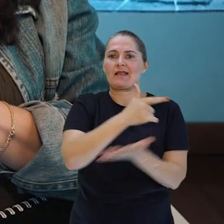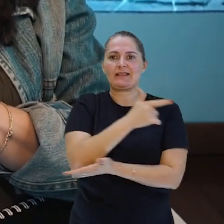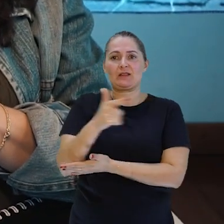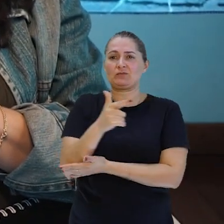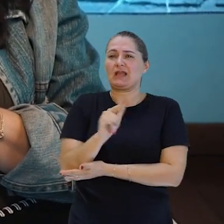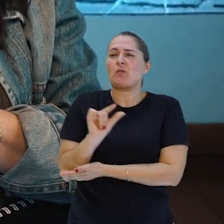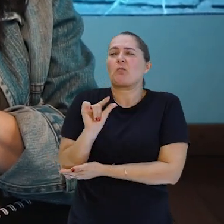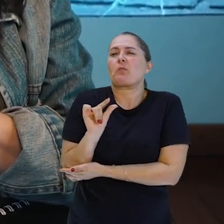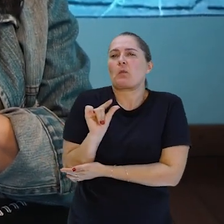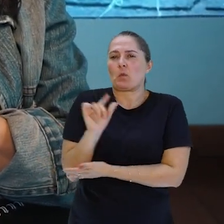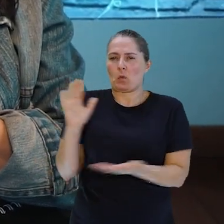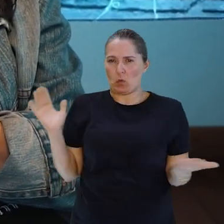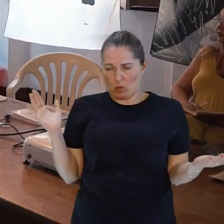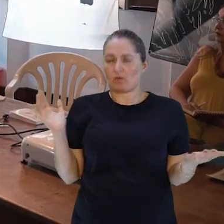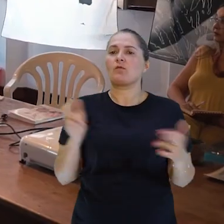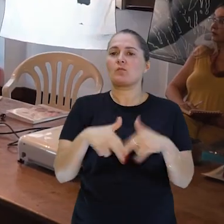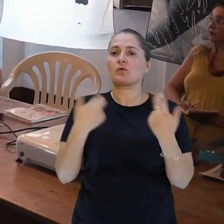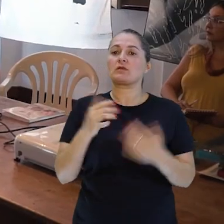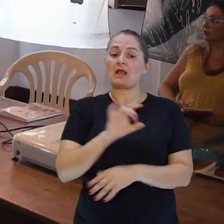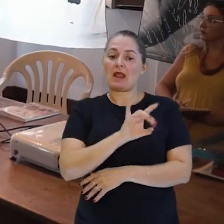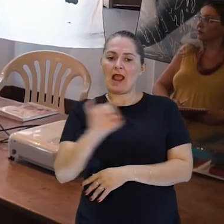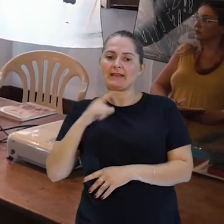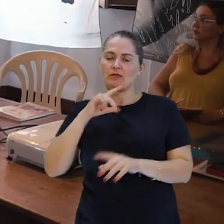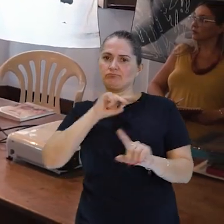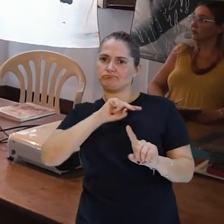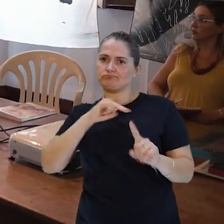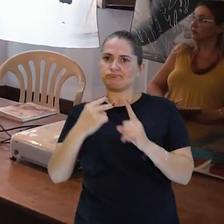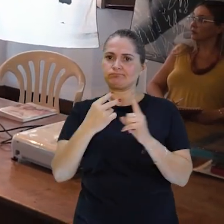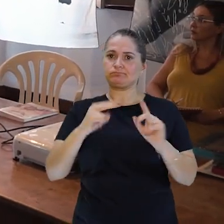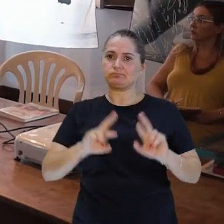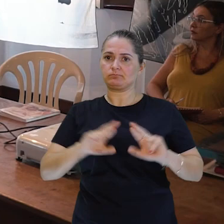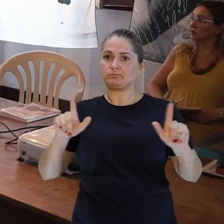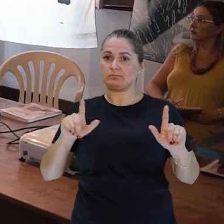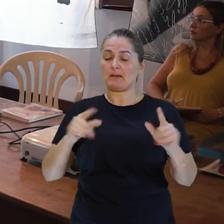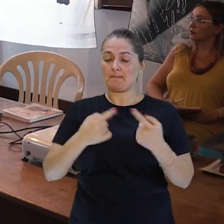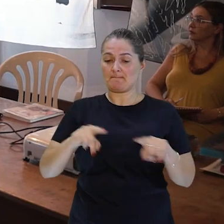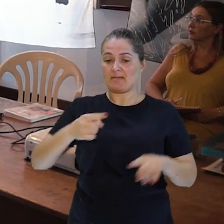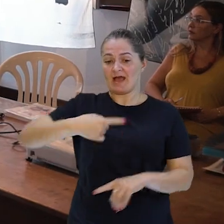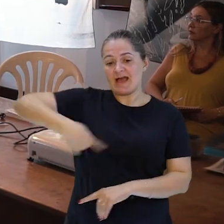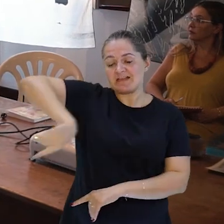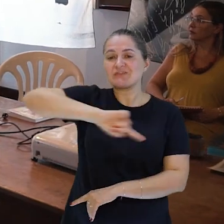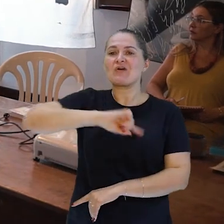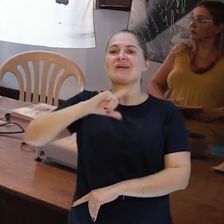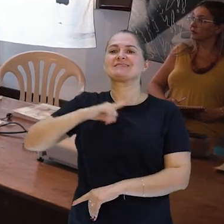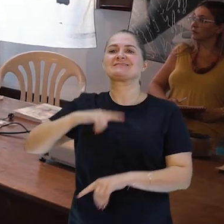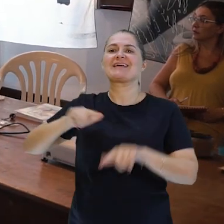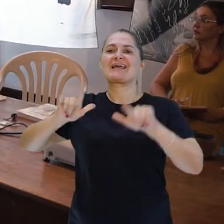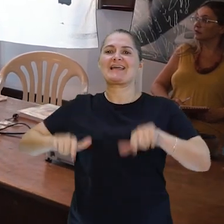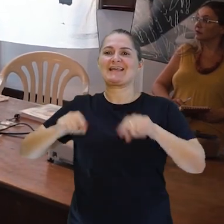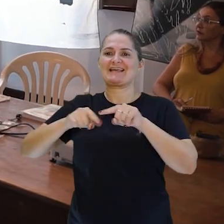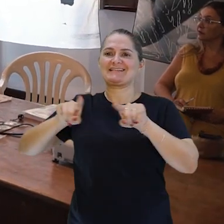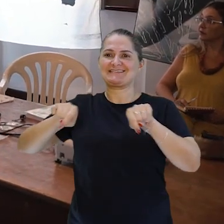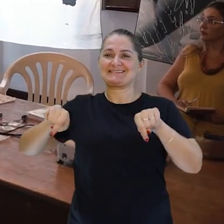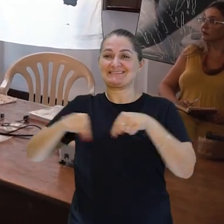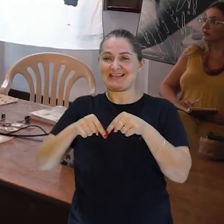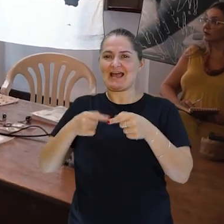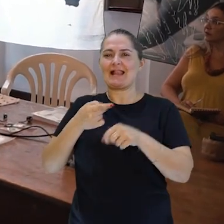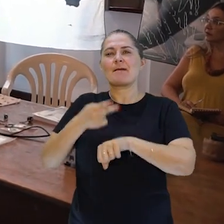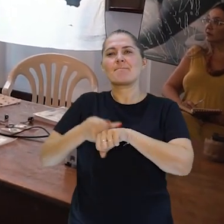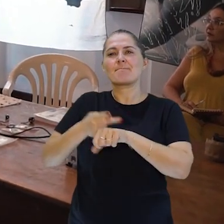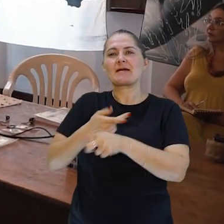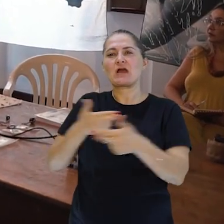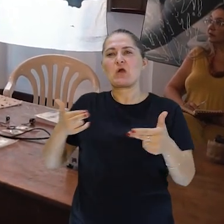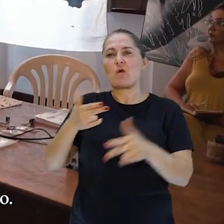ou pouquíssima coisa, então cada um tem a sua visão, né? Nós já gostamos, temos uma sala, né, com